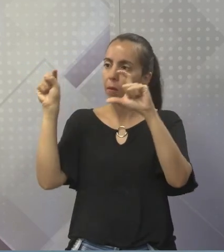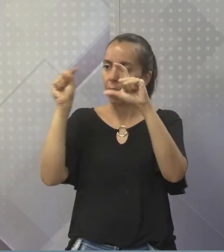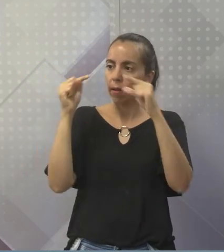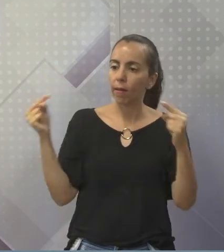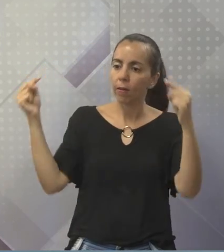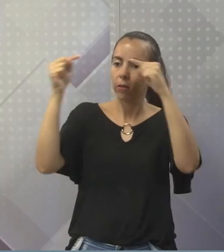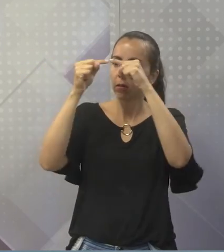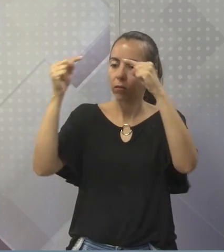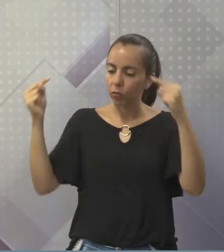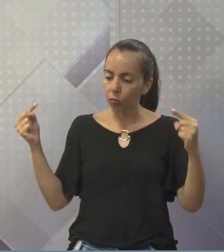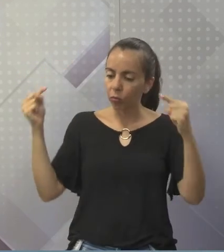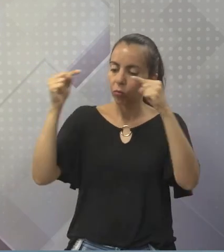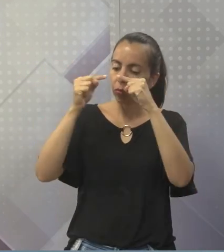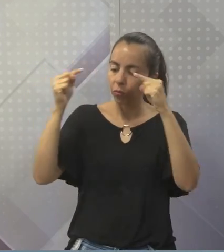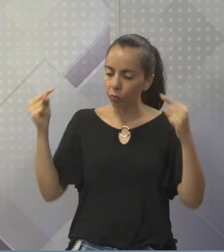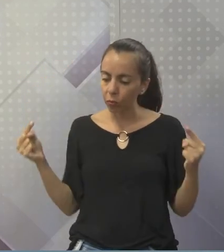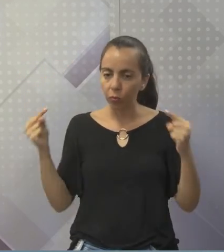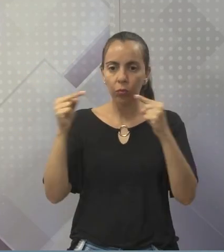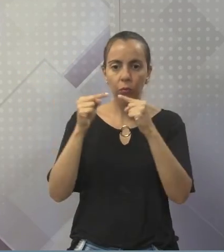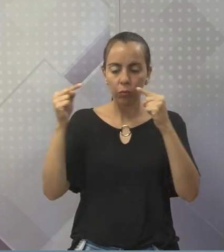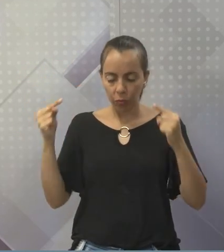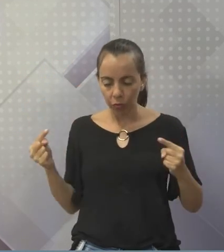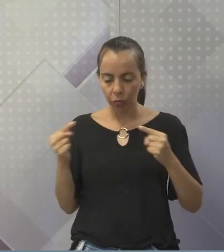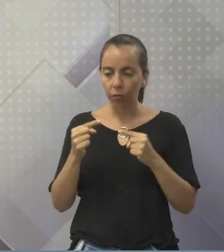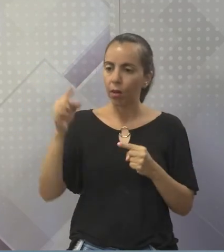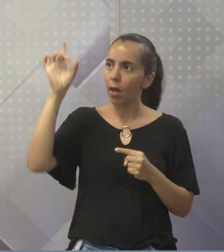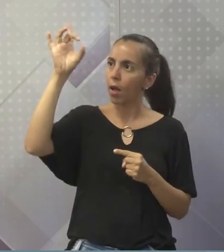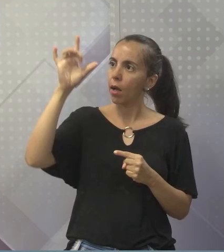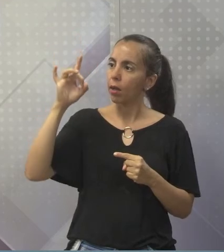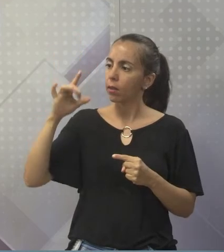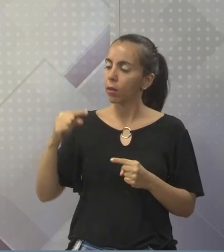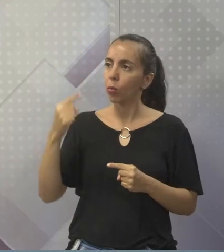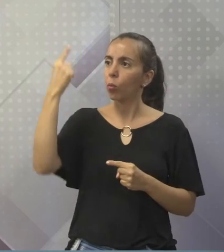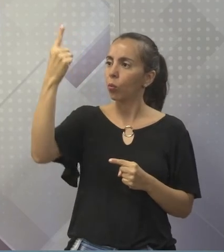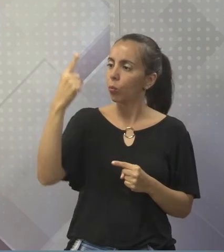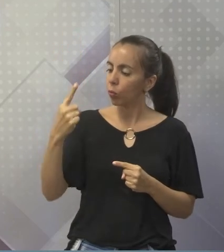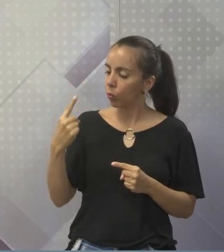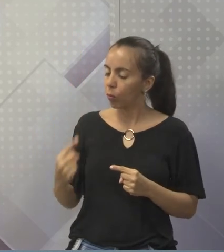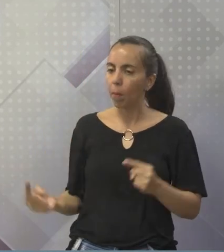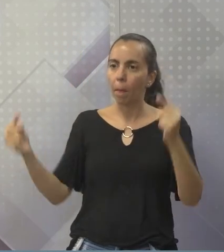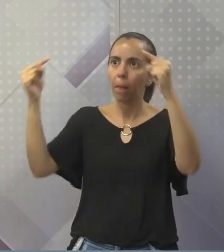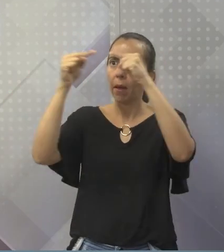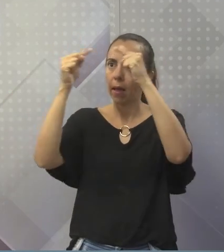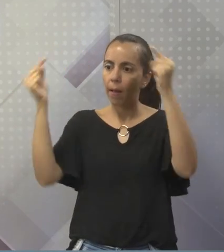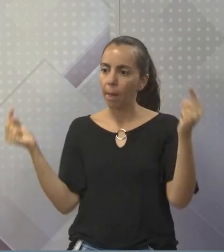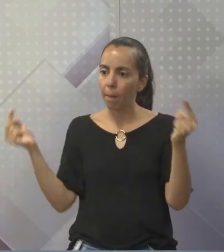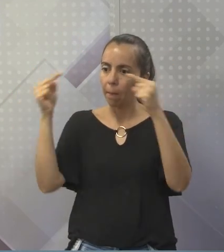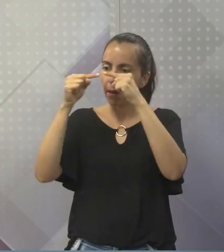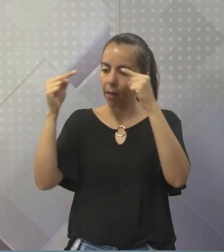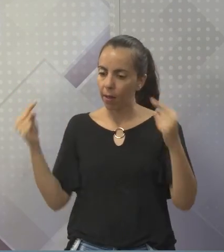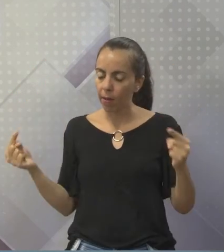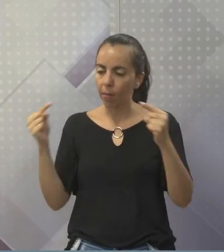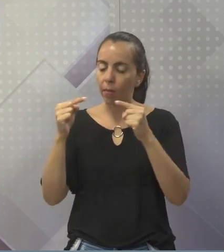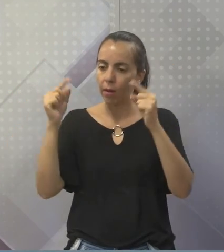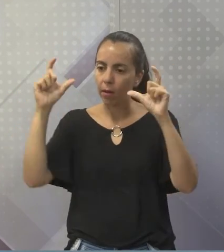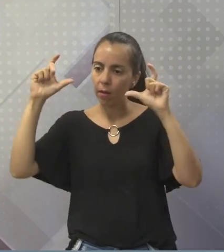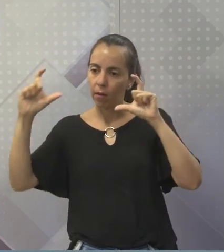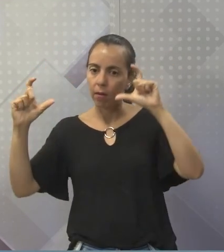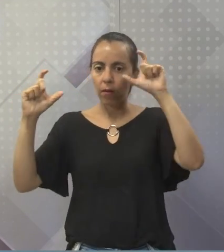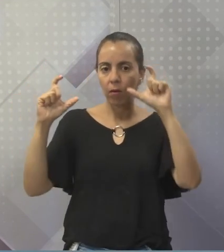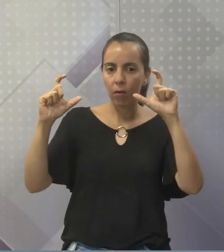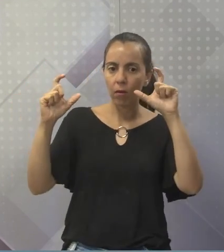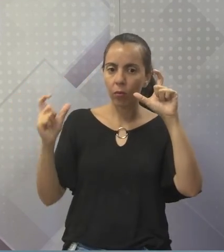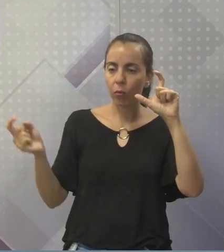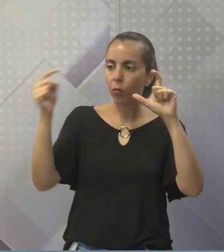a 1, o 3 a 1. Para que seja função, o meu x só pode